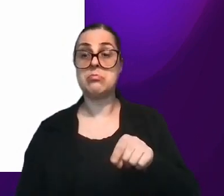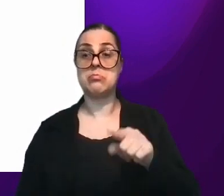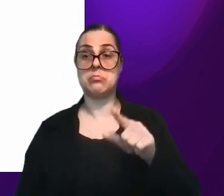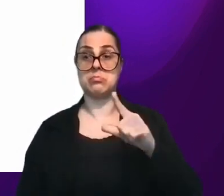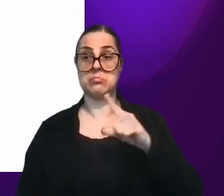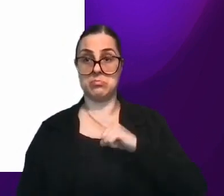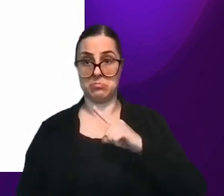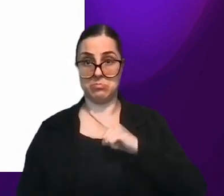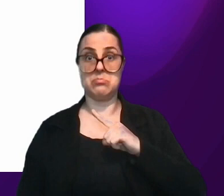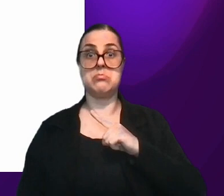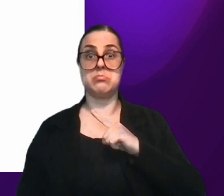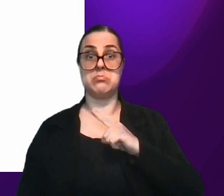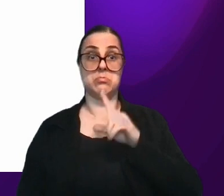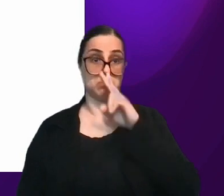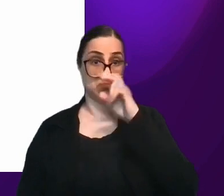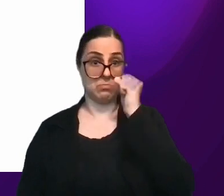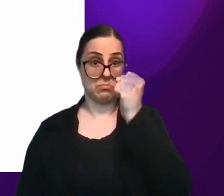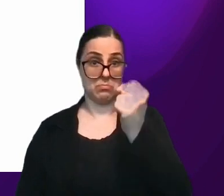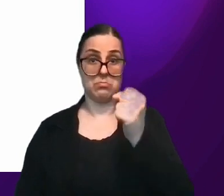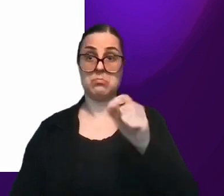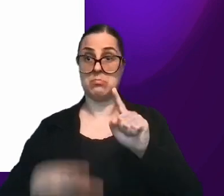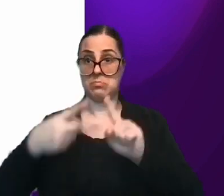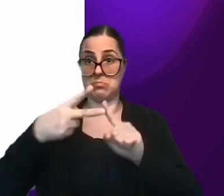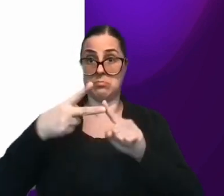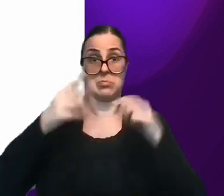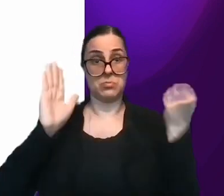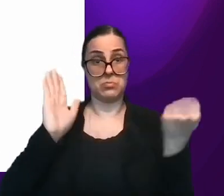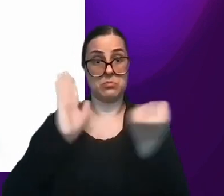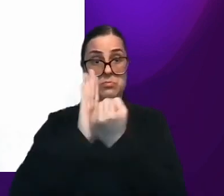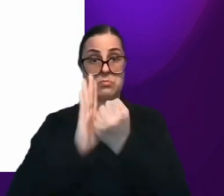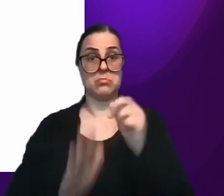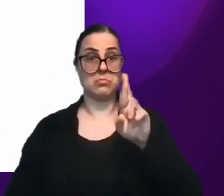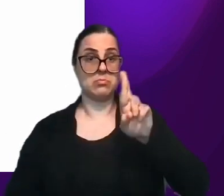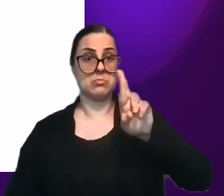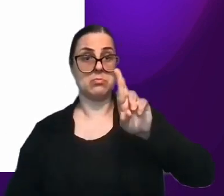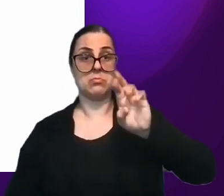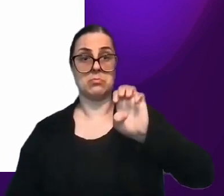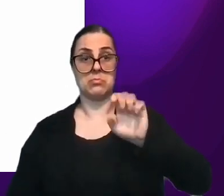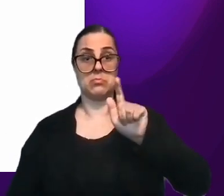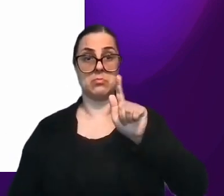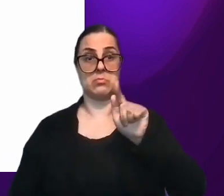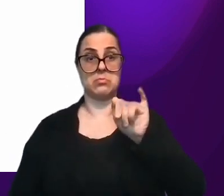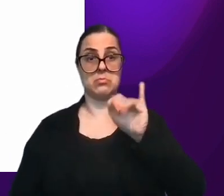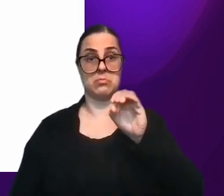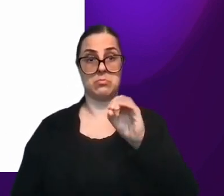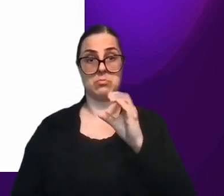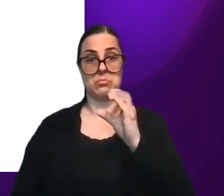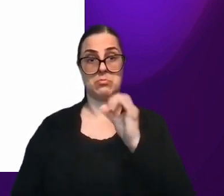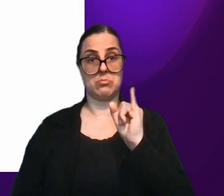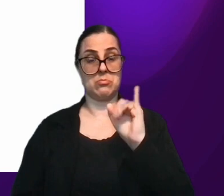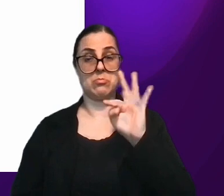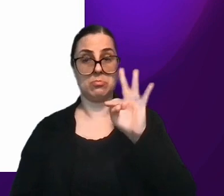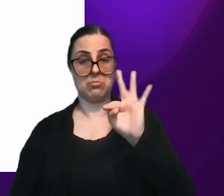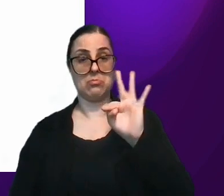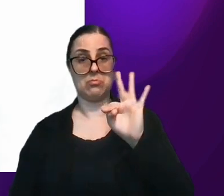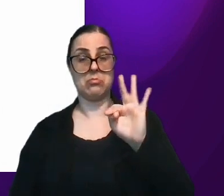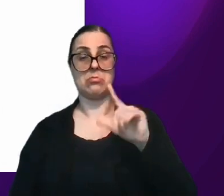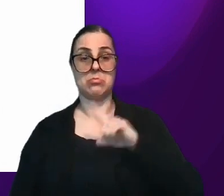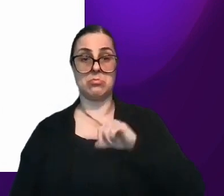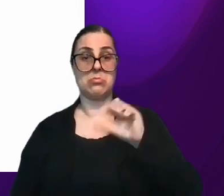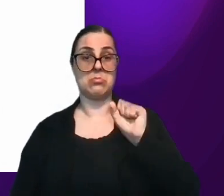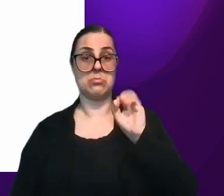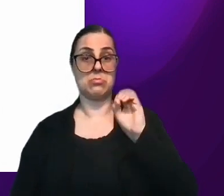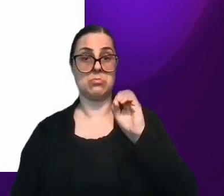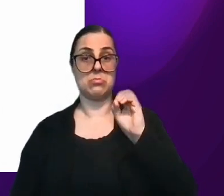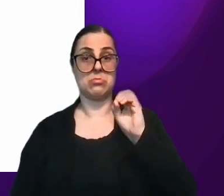pacientes. O Regiocit é uma marca registrada da Baxter, ele trabalha com citrato trissódico a 0,5%, que rememora a